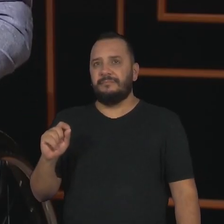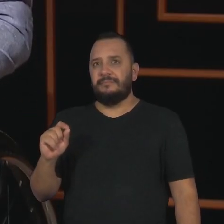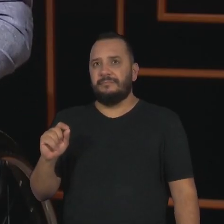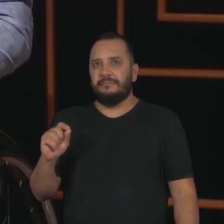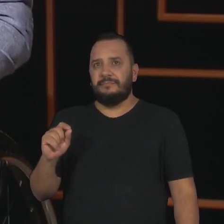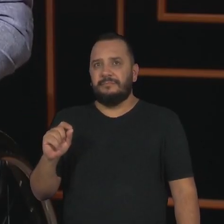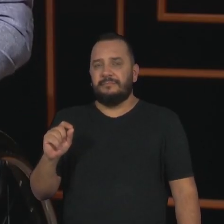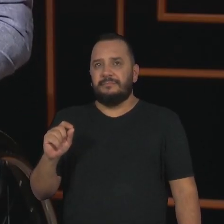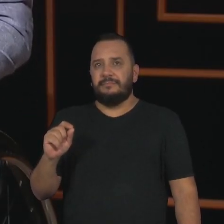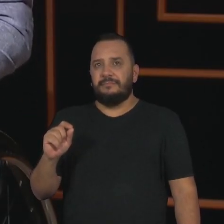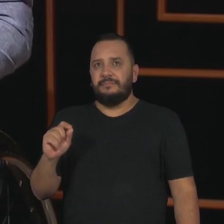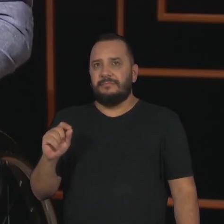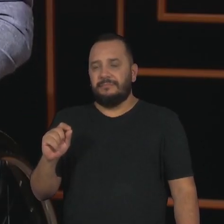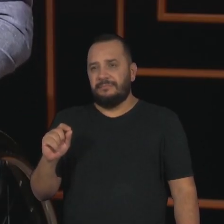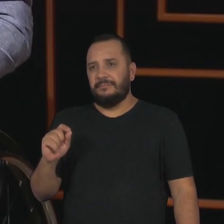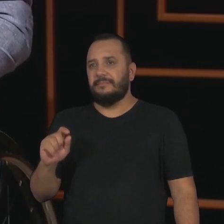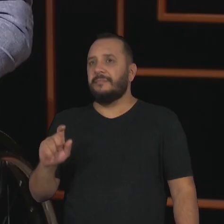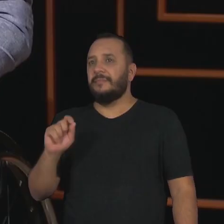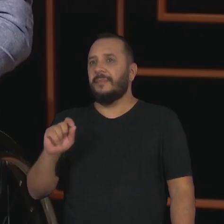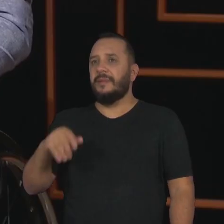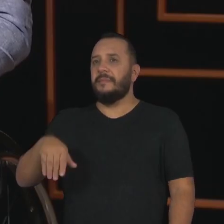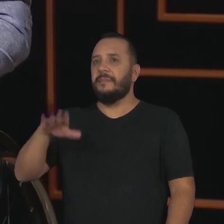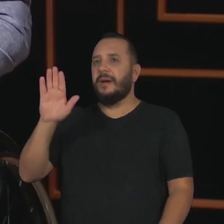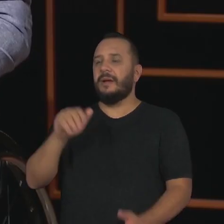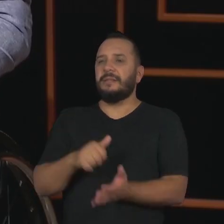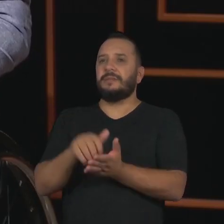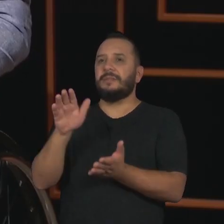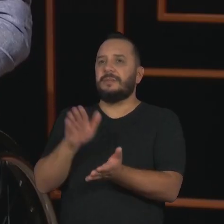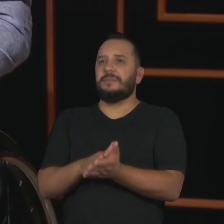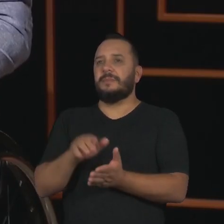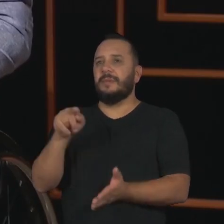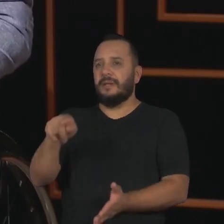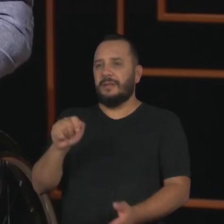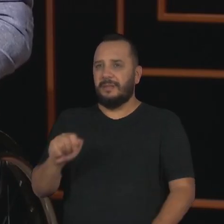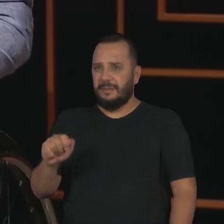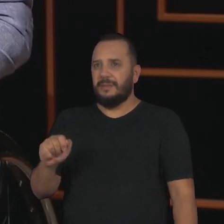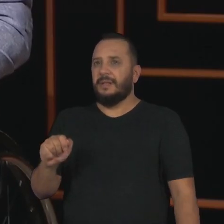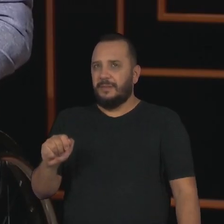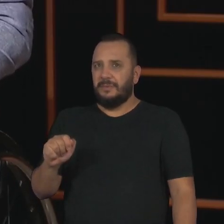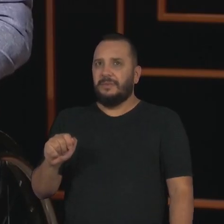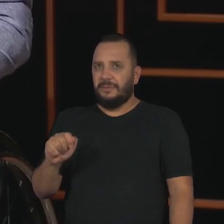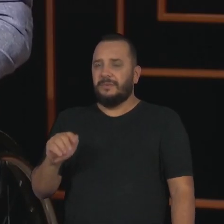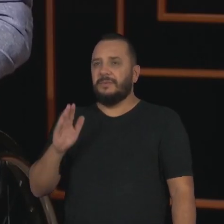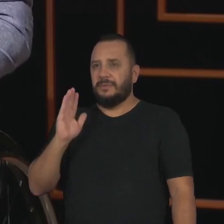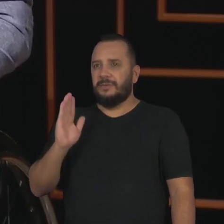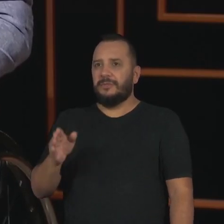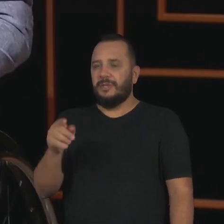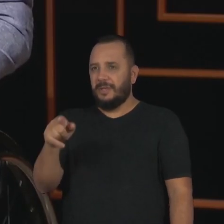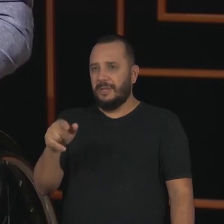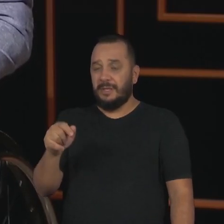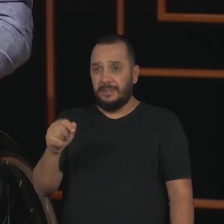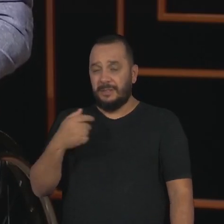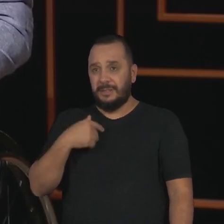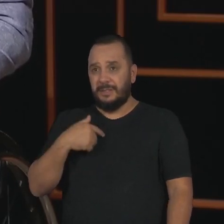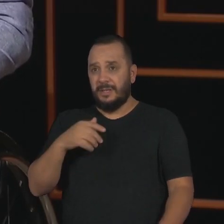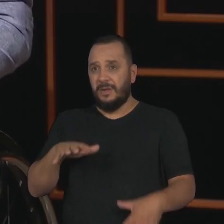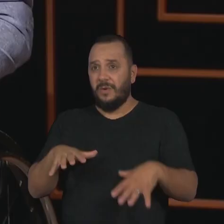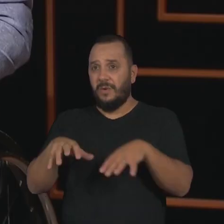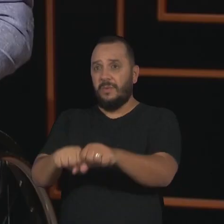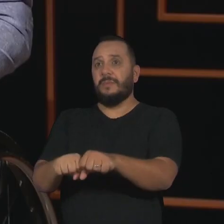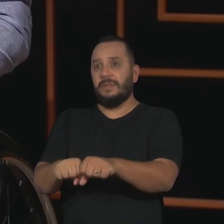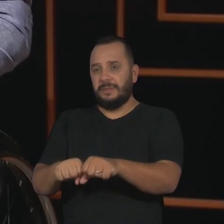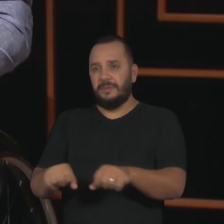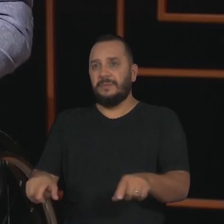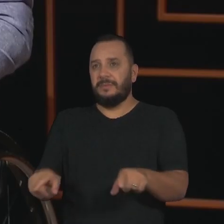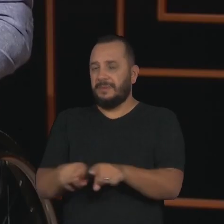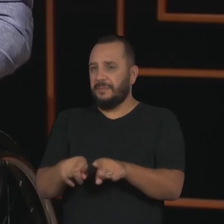o maior penalizado dessa ocupação alucinada e